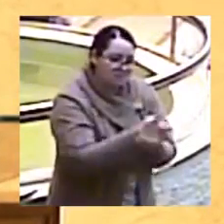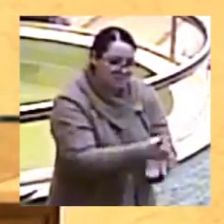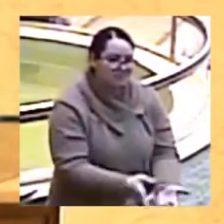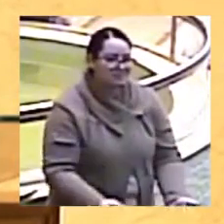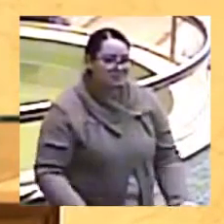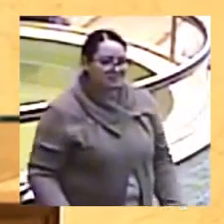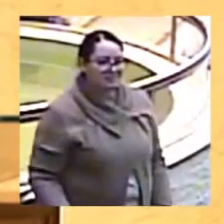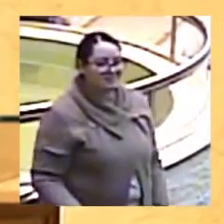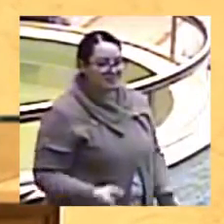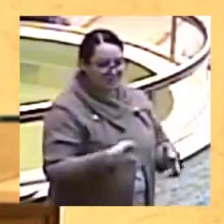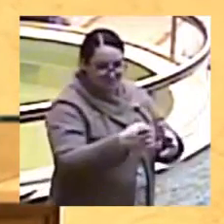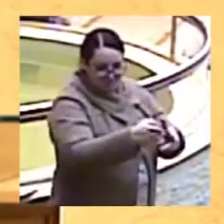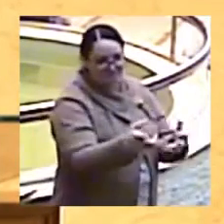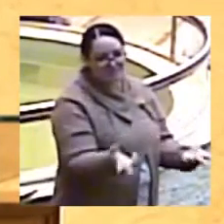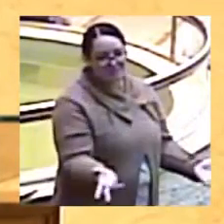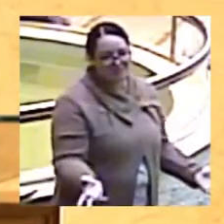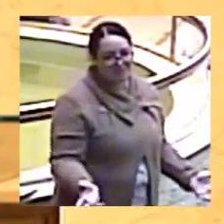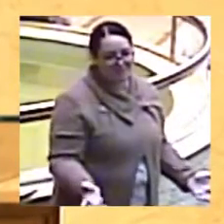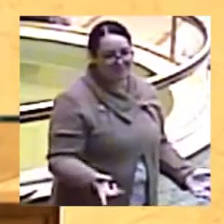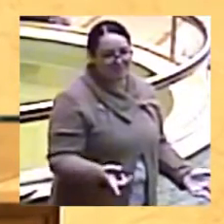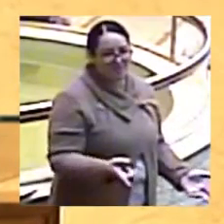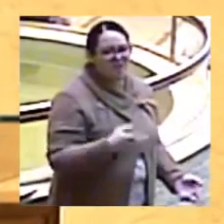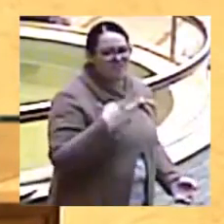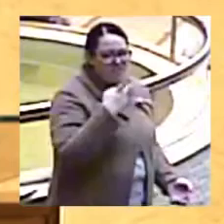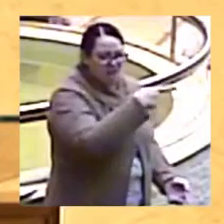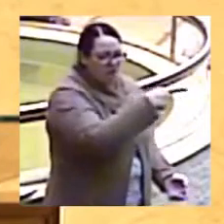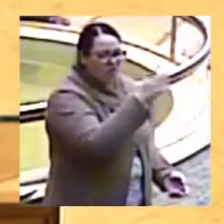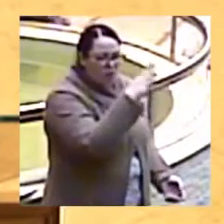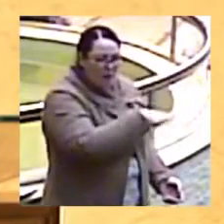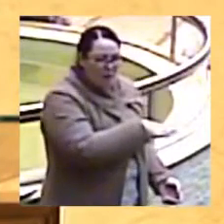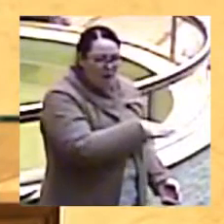Deus, Ele está direcionando, de forma correta,